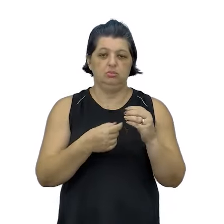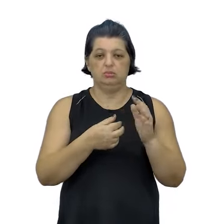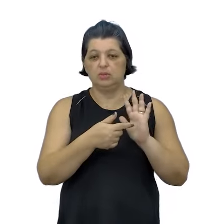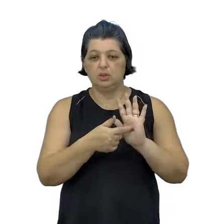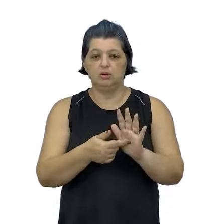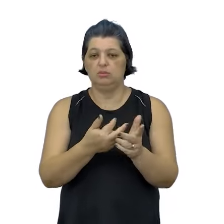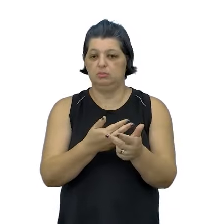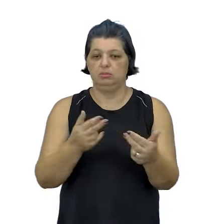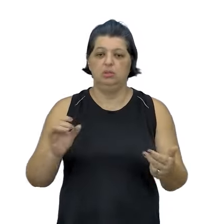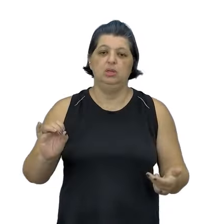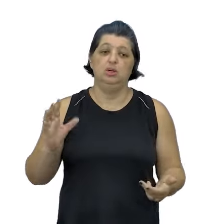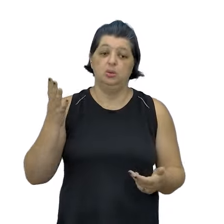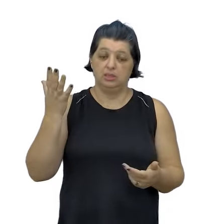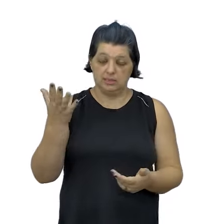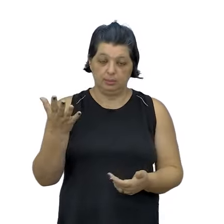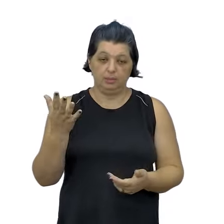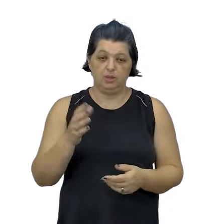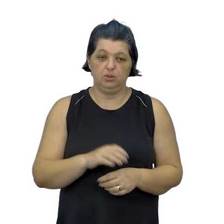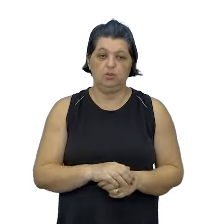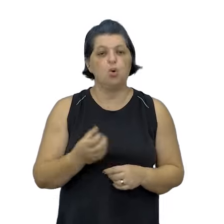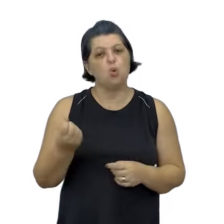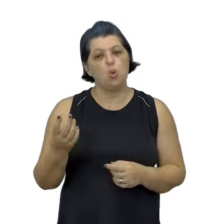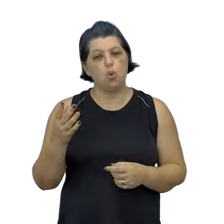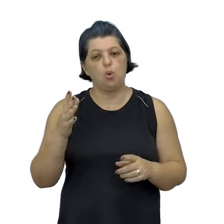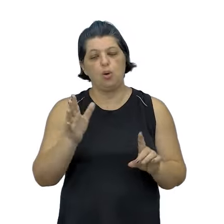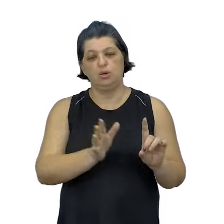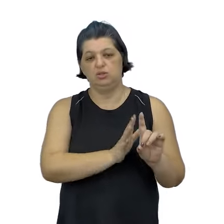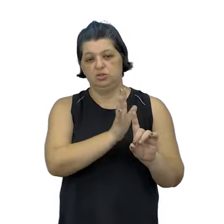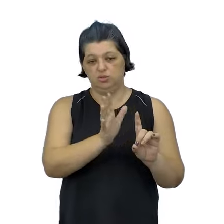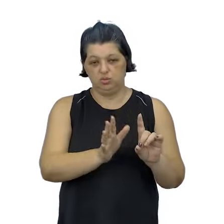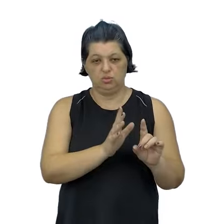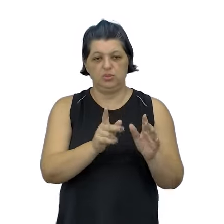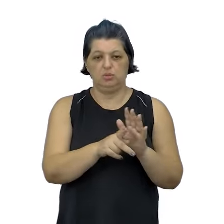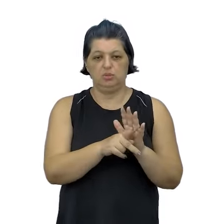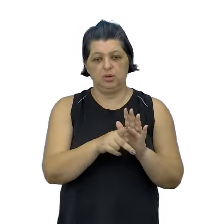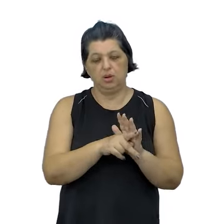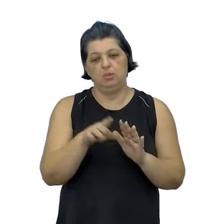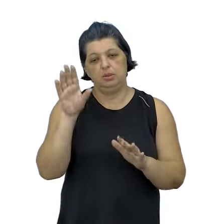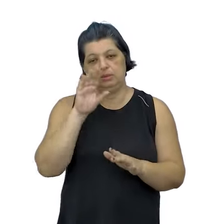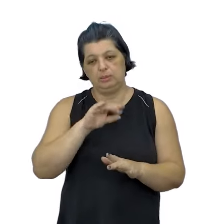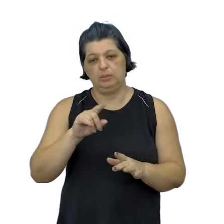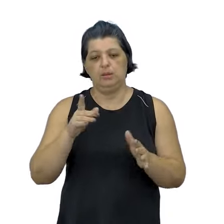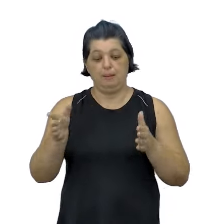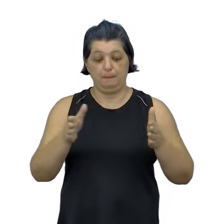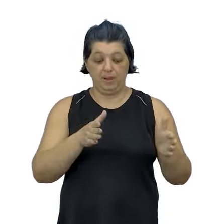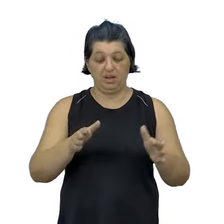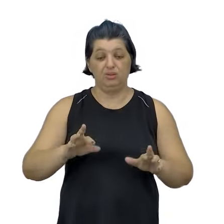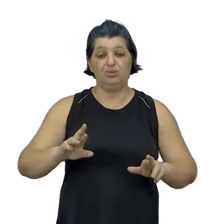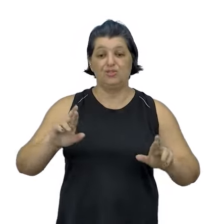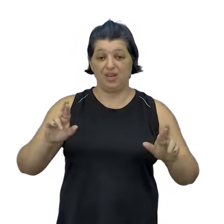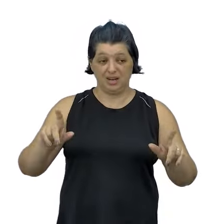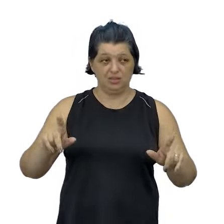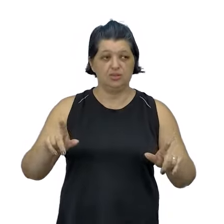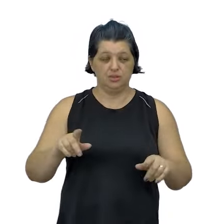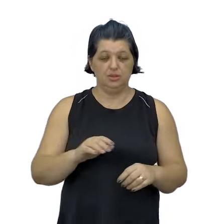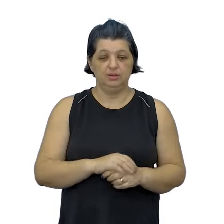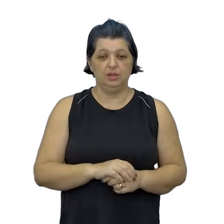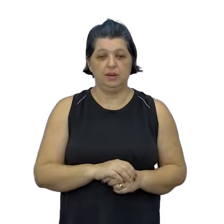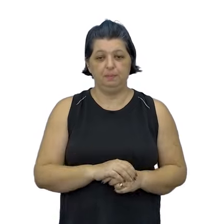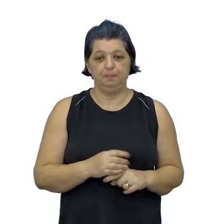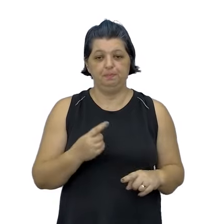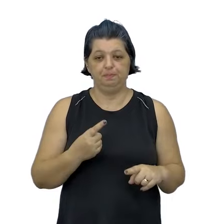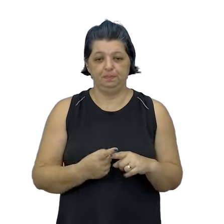fato, um acontecimento ou um discurso que pode ter ocorrido em períodos diferentes, né, para situar os